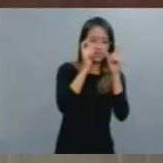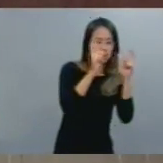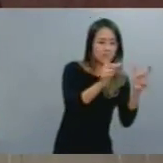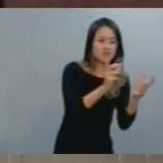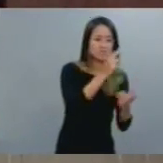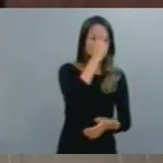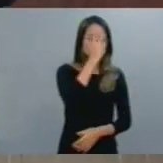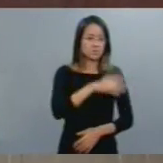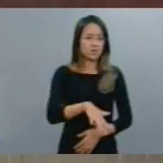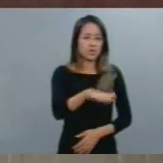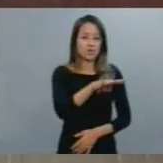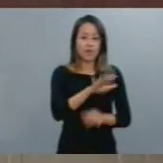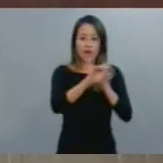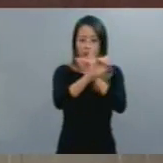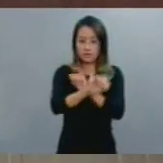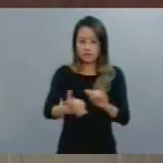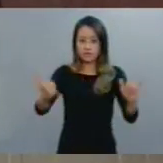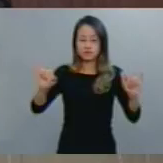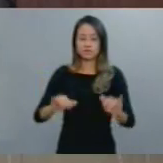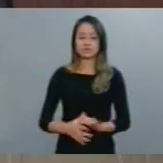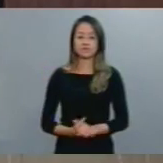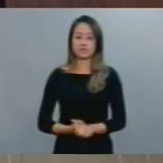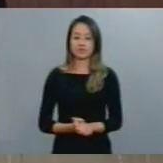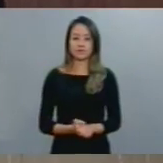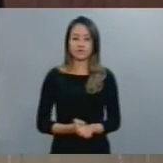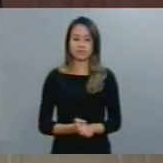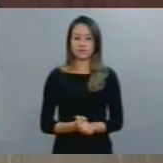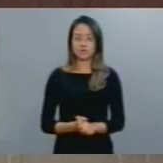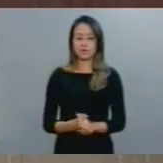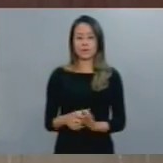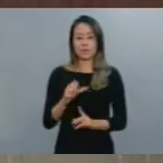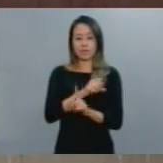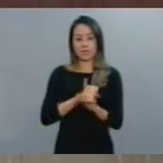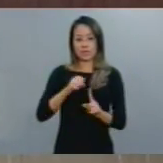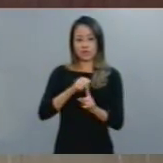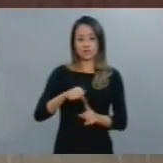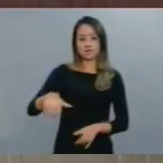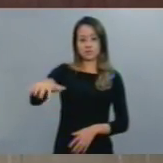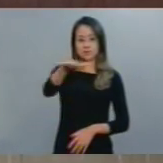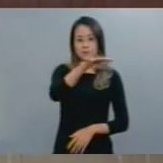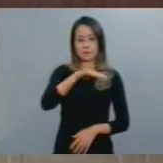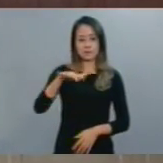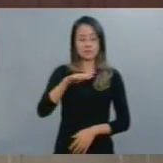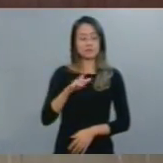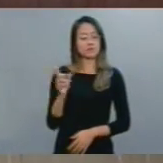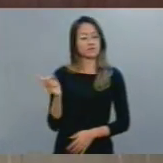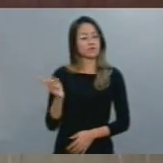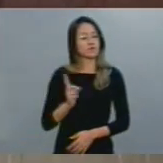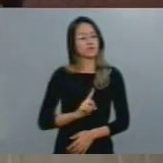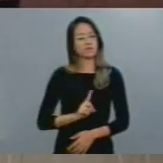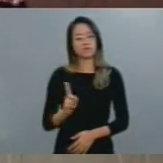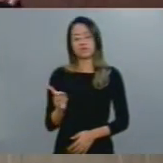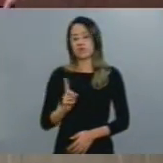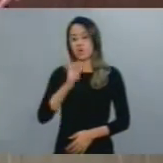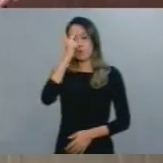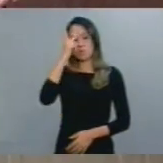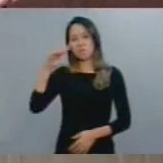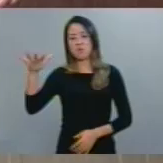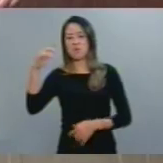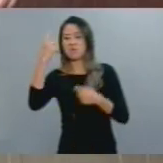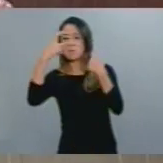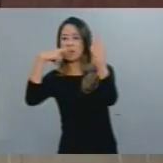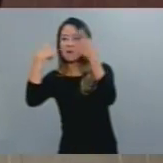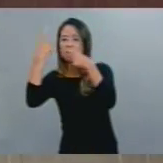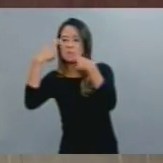menores. Um aviso antes de passar a próxima parte: a sociedade não se deixe seduzir por aqueles que não estão preocupados com o